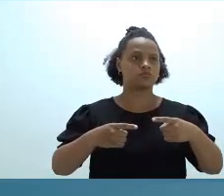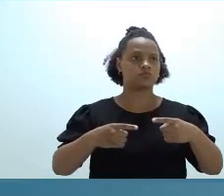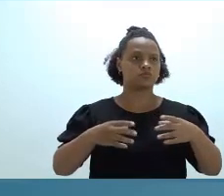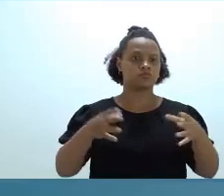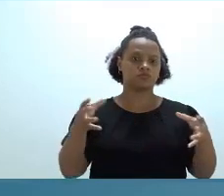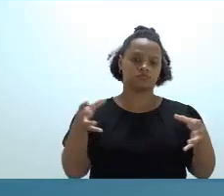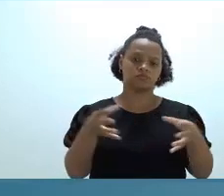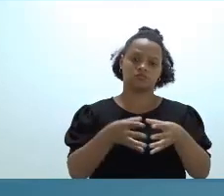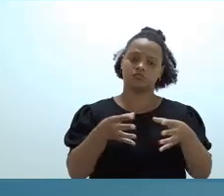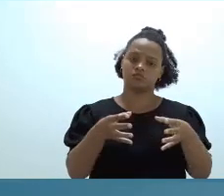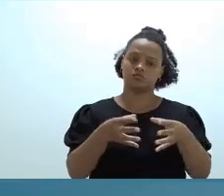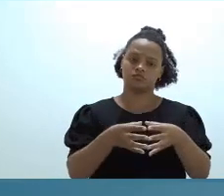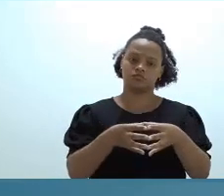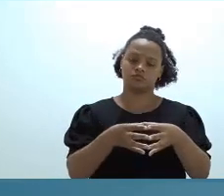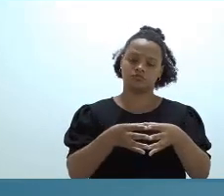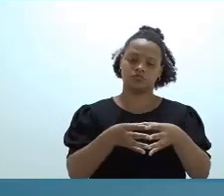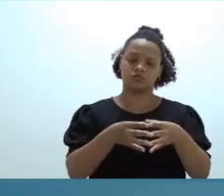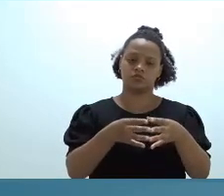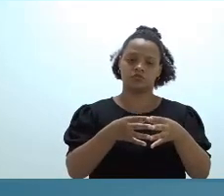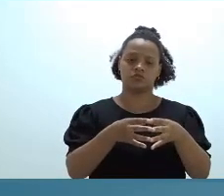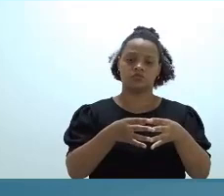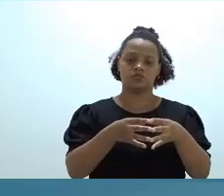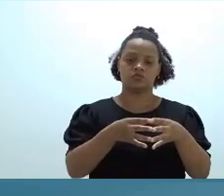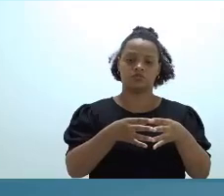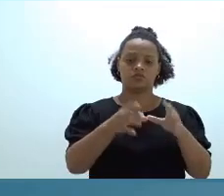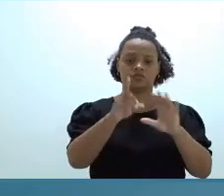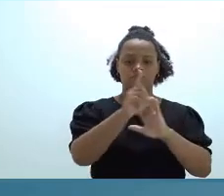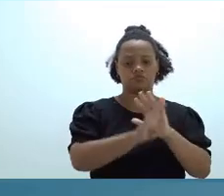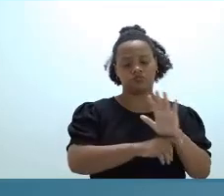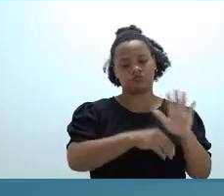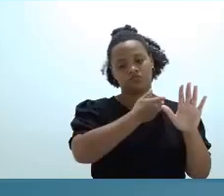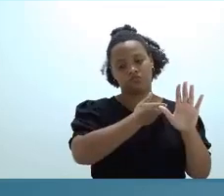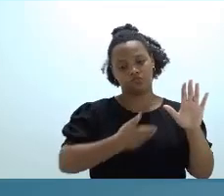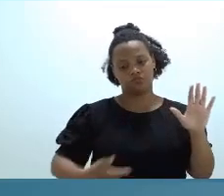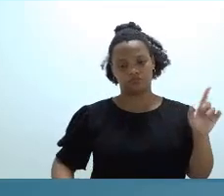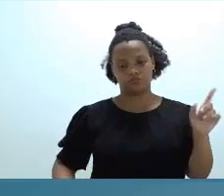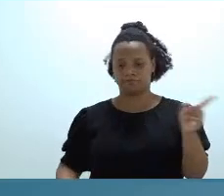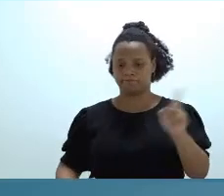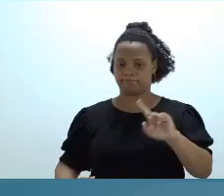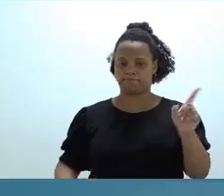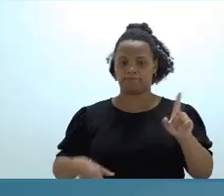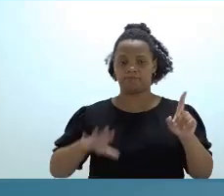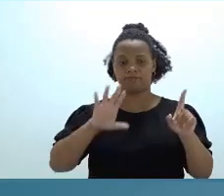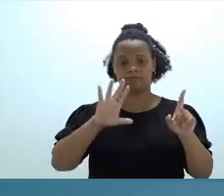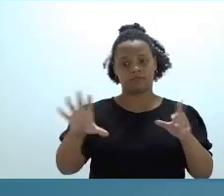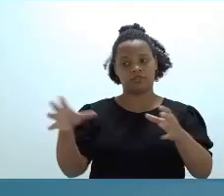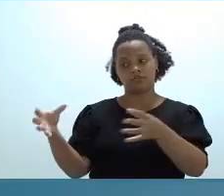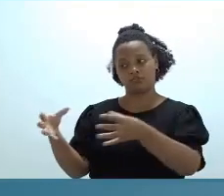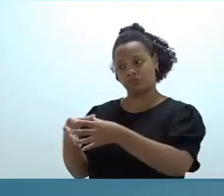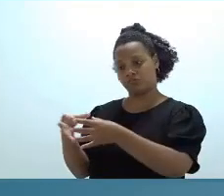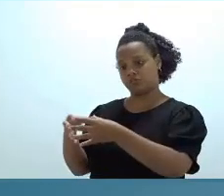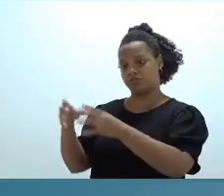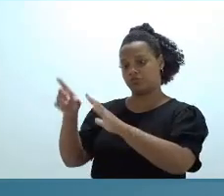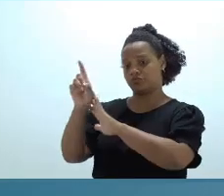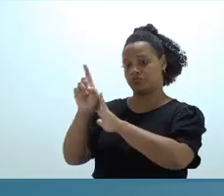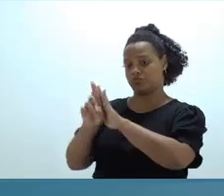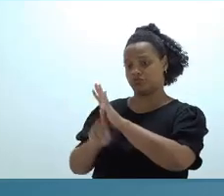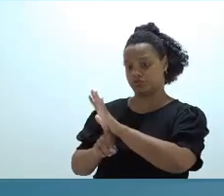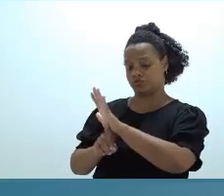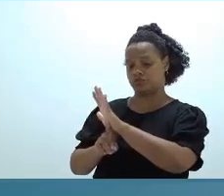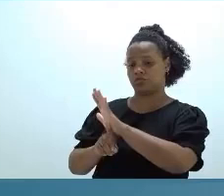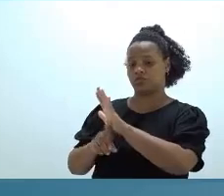de direito público, mas sim de direito privado. Bem,